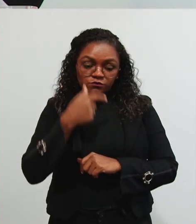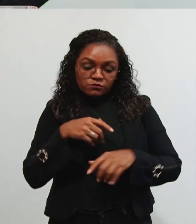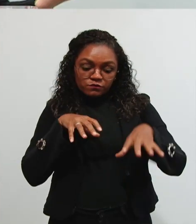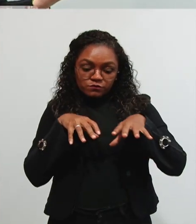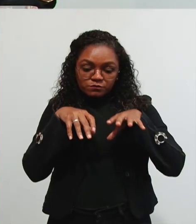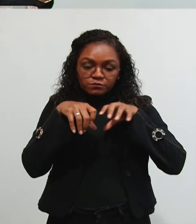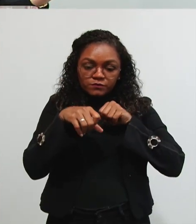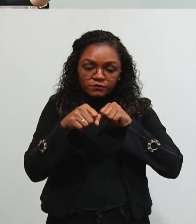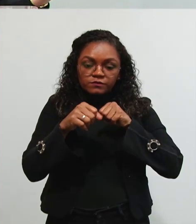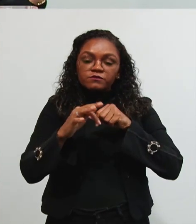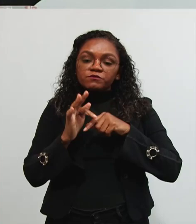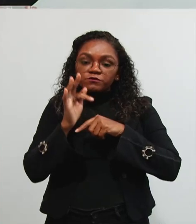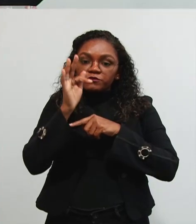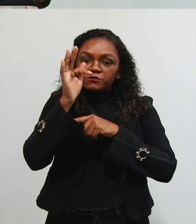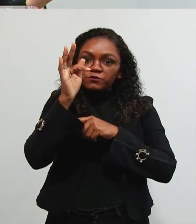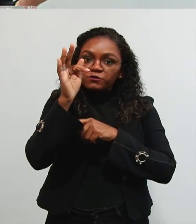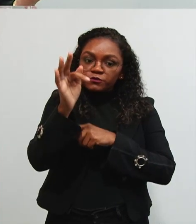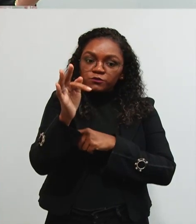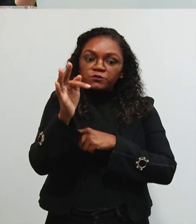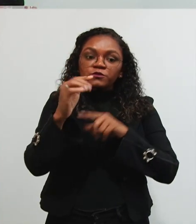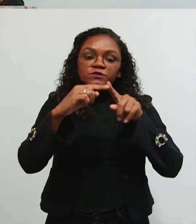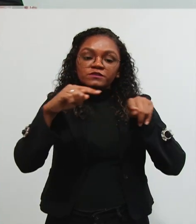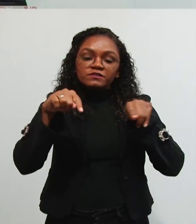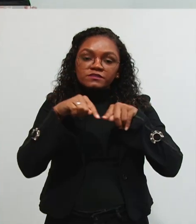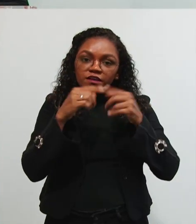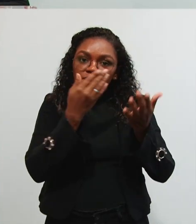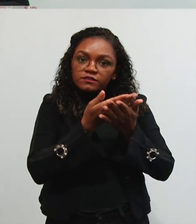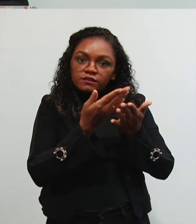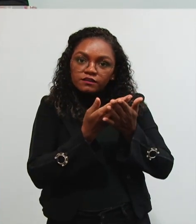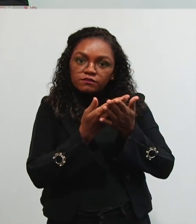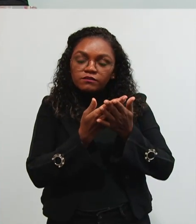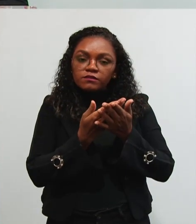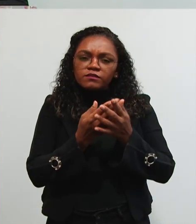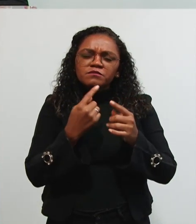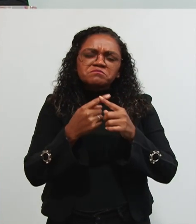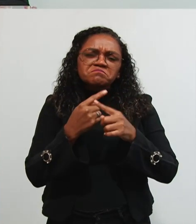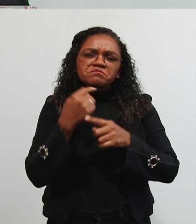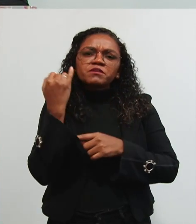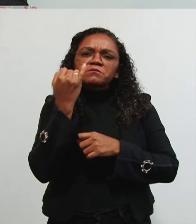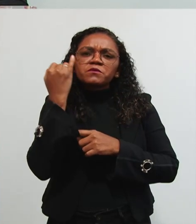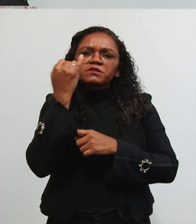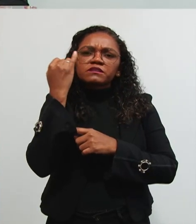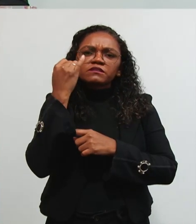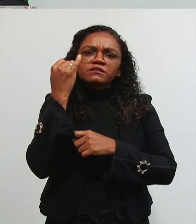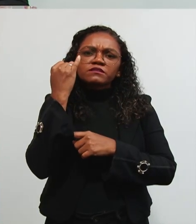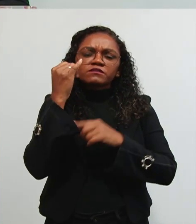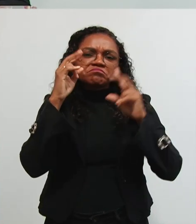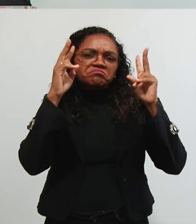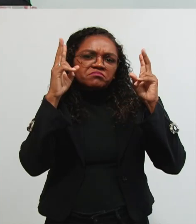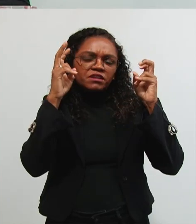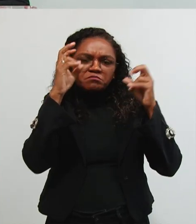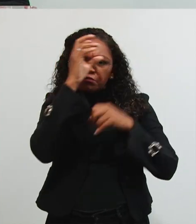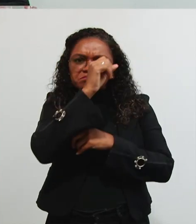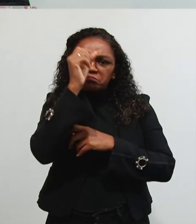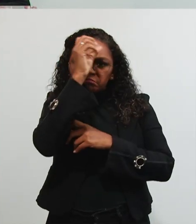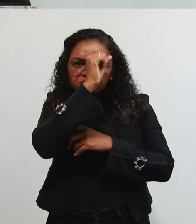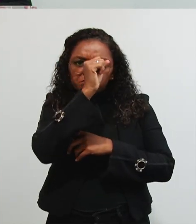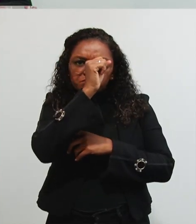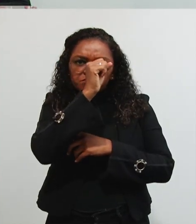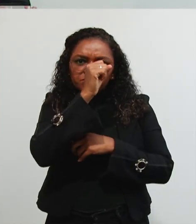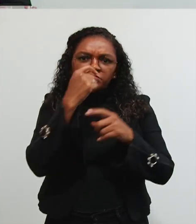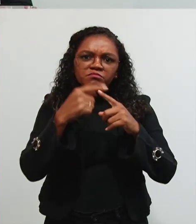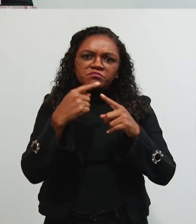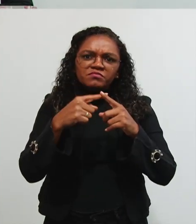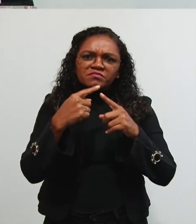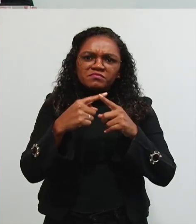que amanhã serei, né? Estarei dentro de uma sala de aula. Por que é importante eu aprender sobre esse assunto, né? Um assunto que está lá,